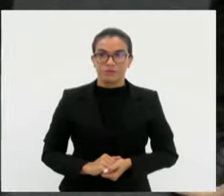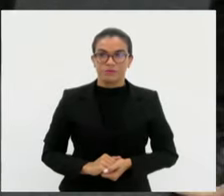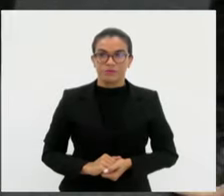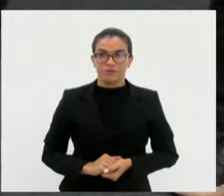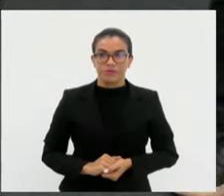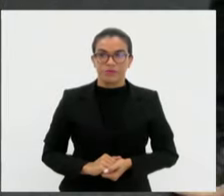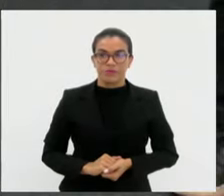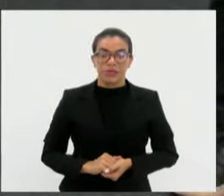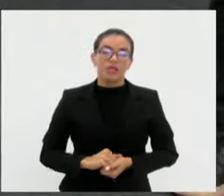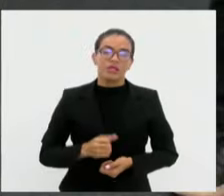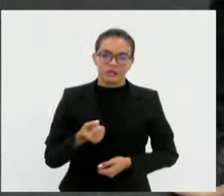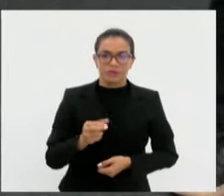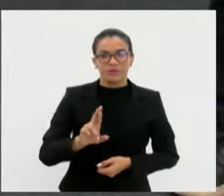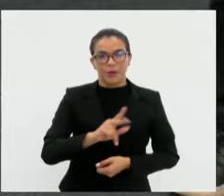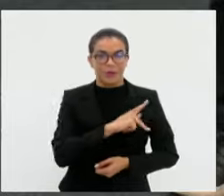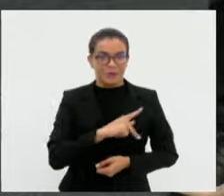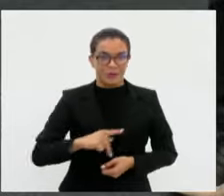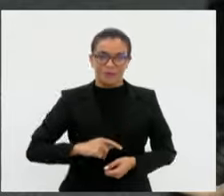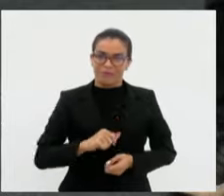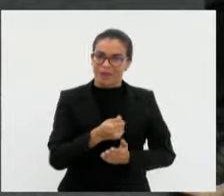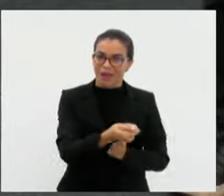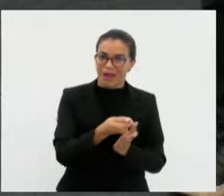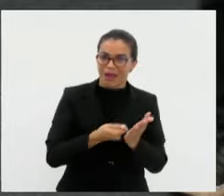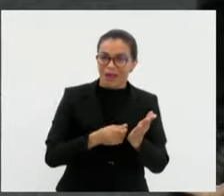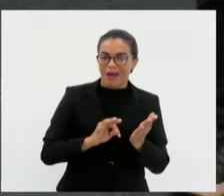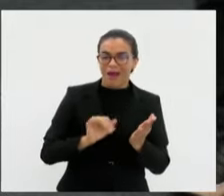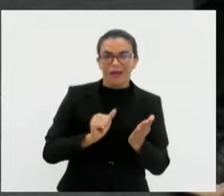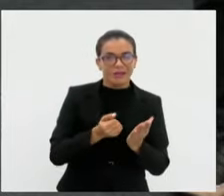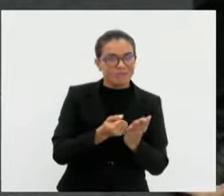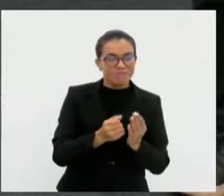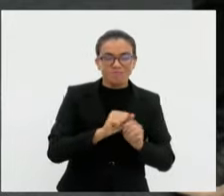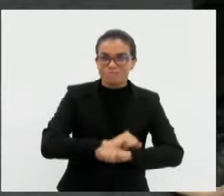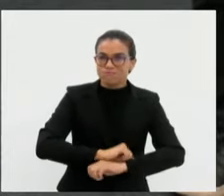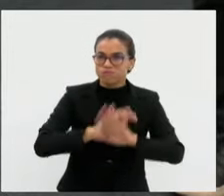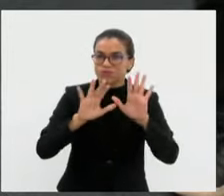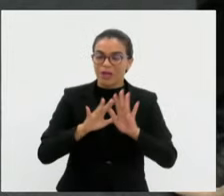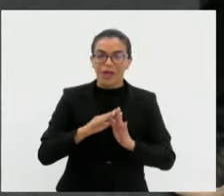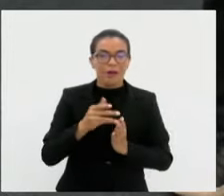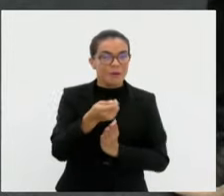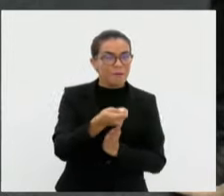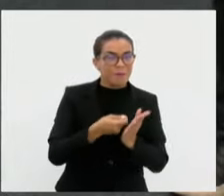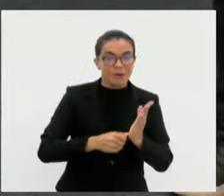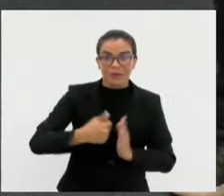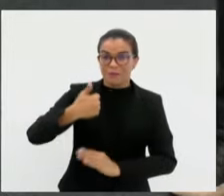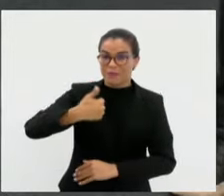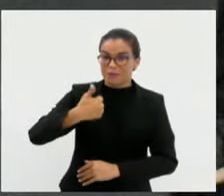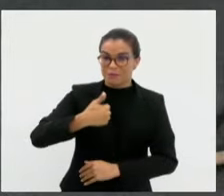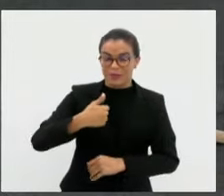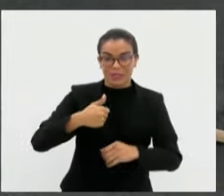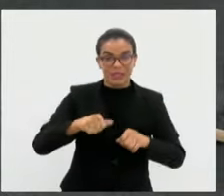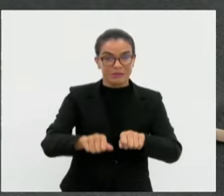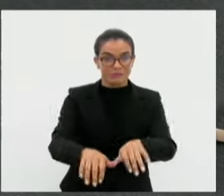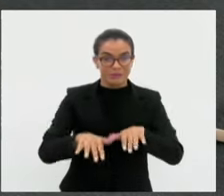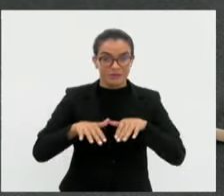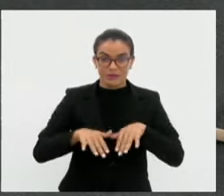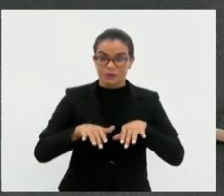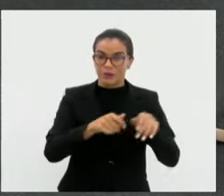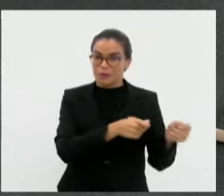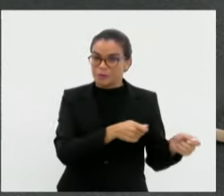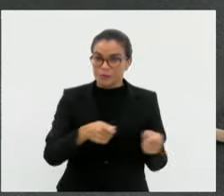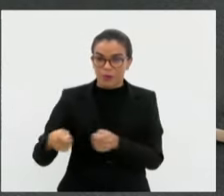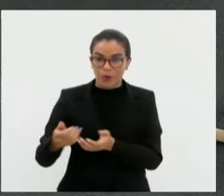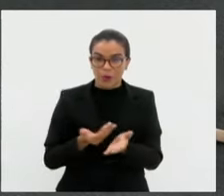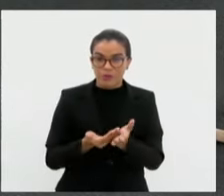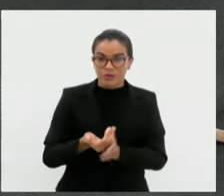Senhor presidente, a ata reflete com exatidão o ocorrido na primeira sessão extraordinária que, iniciada às